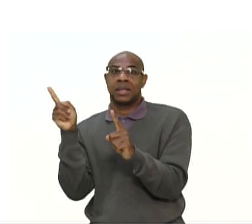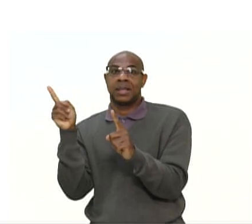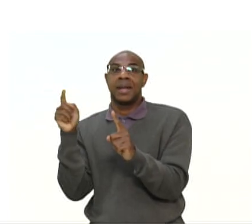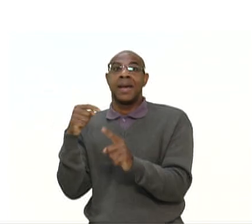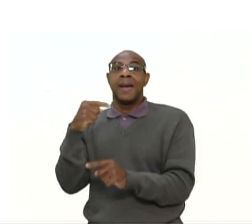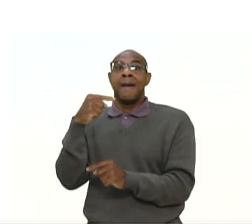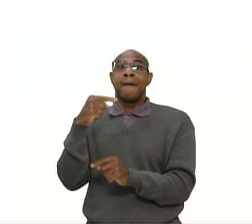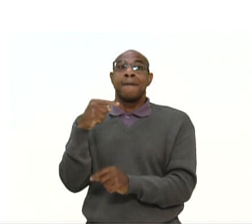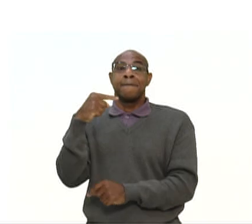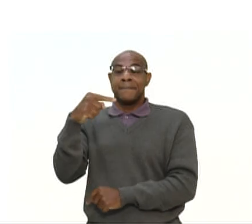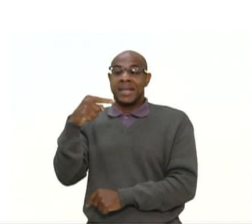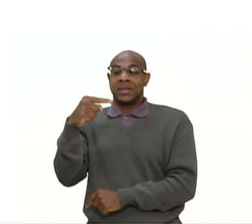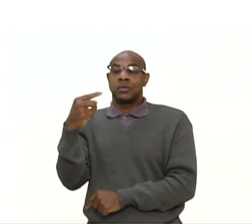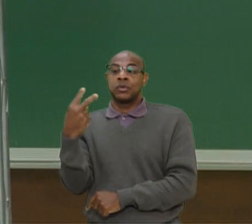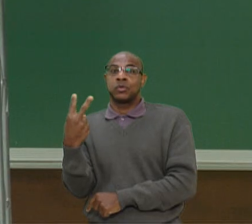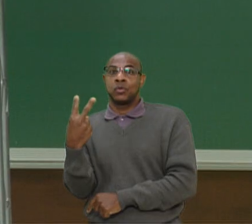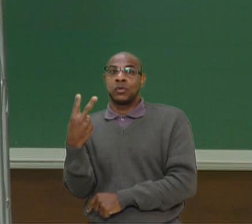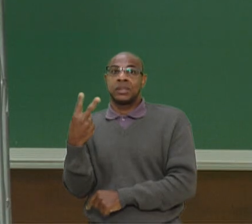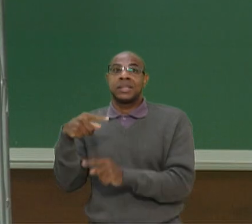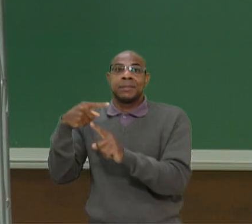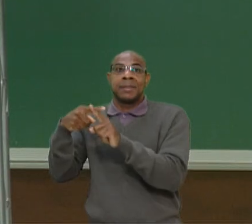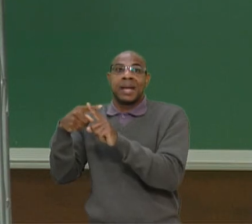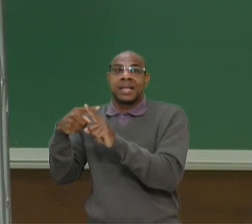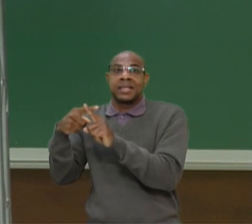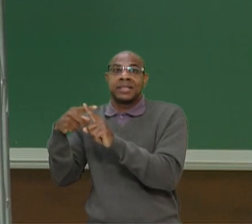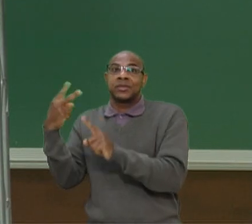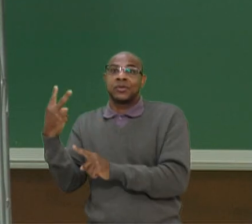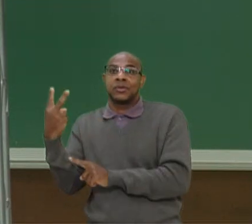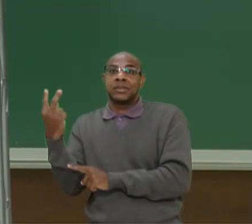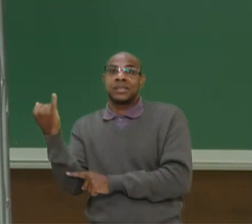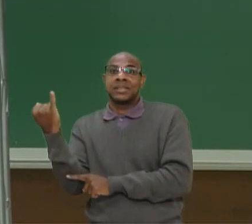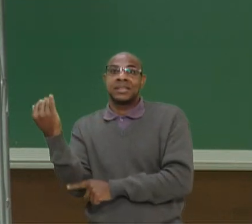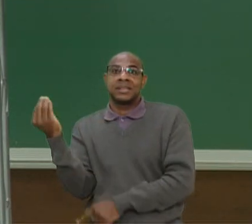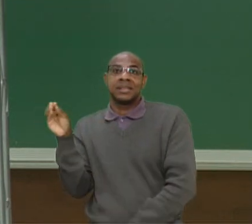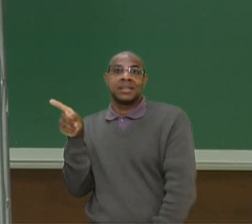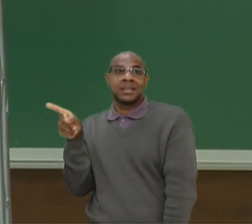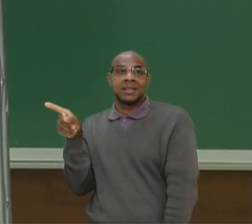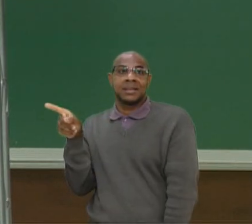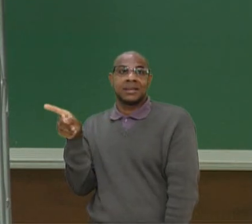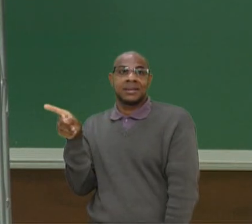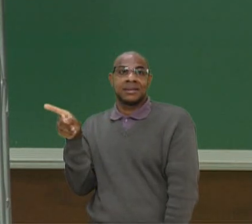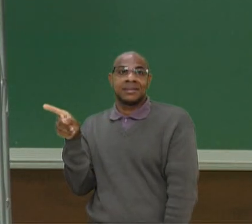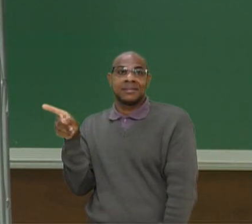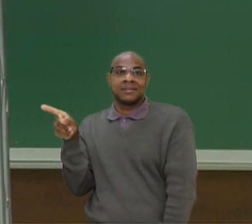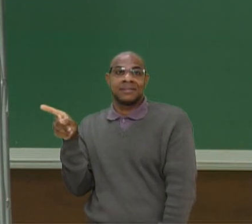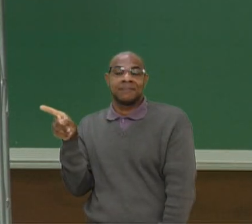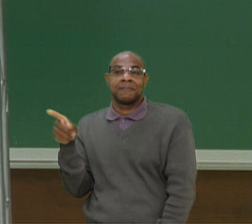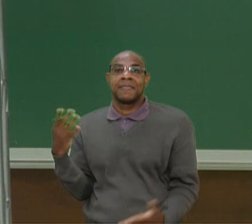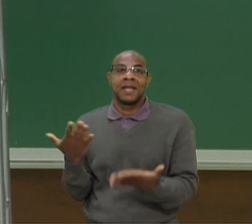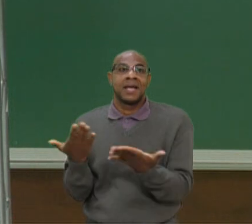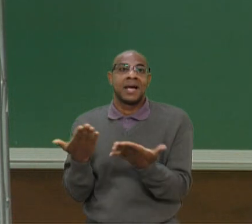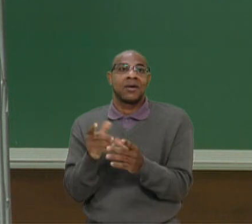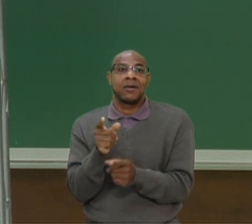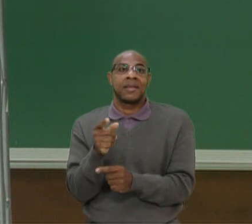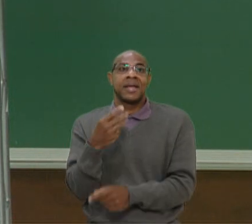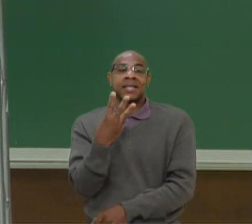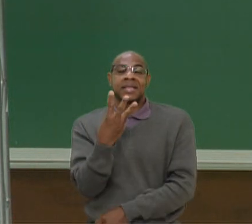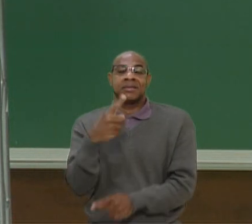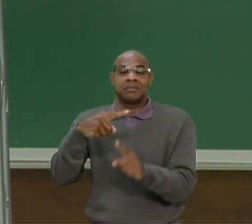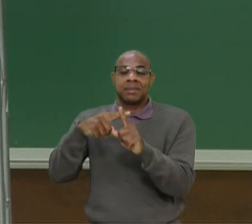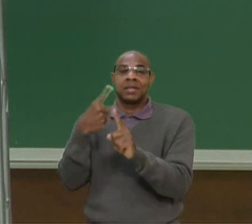2 mais 2. Fazendo as operações aqui, nós ficamos 3 mais 1,